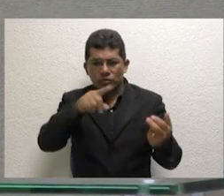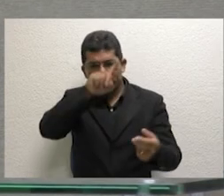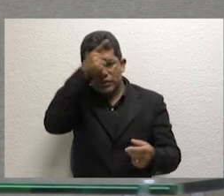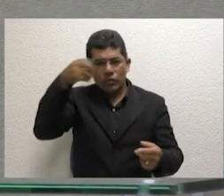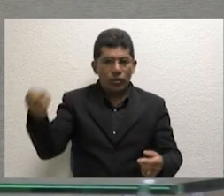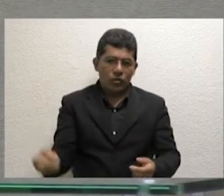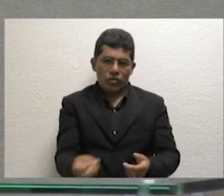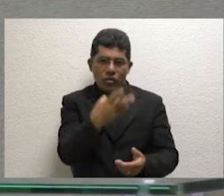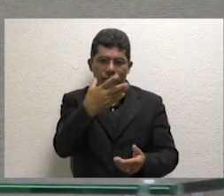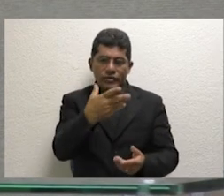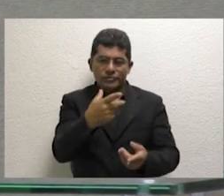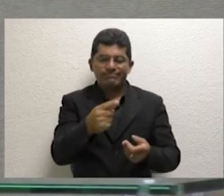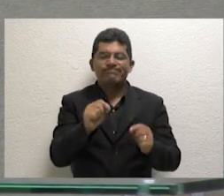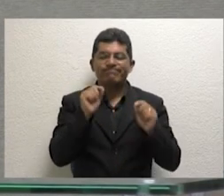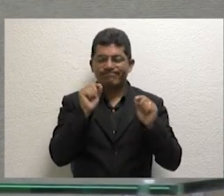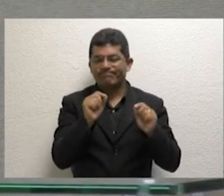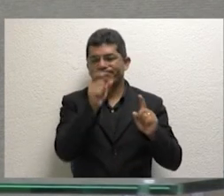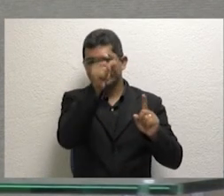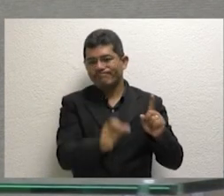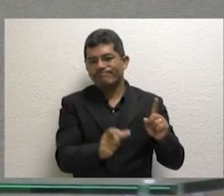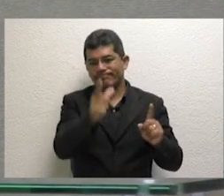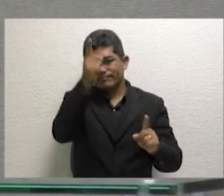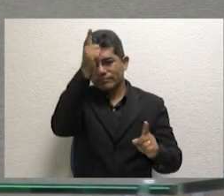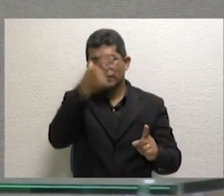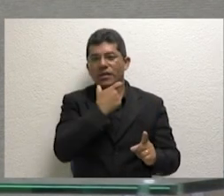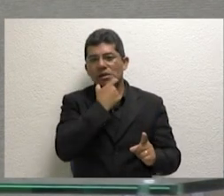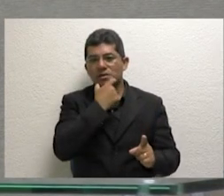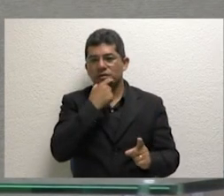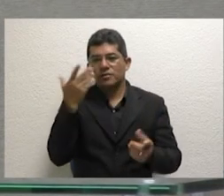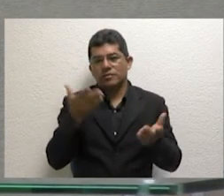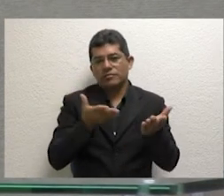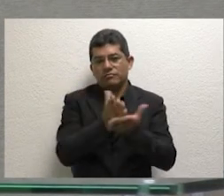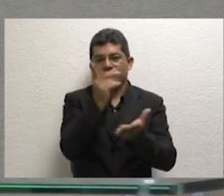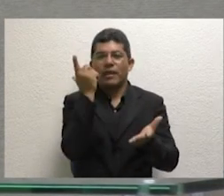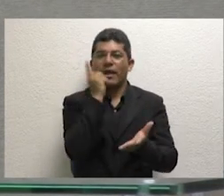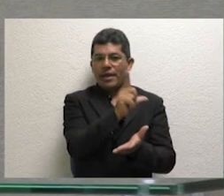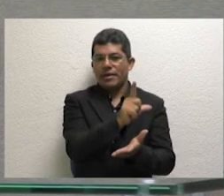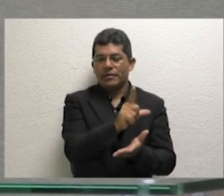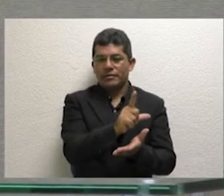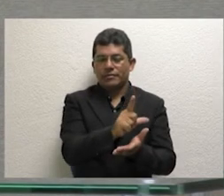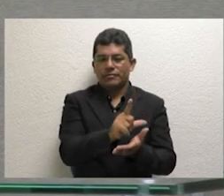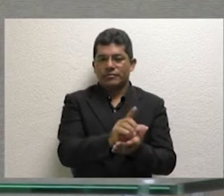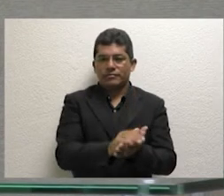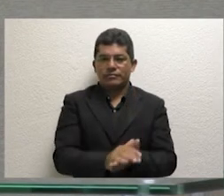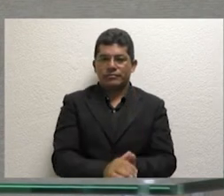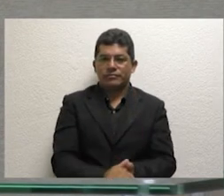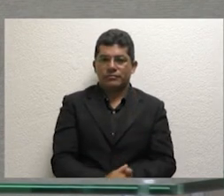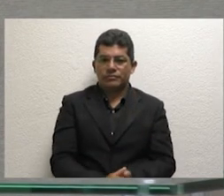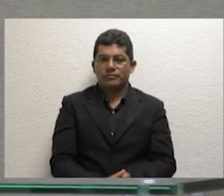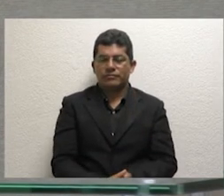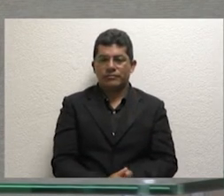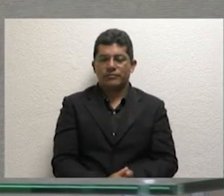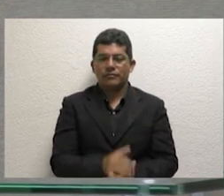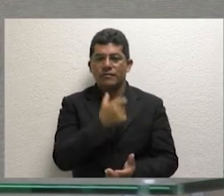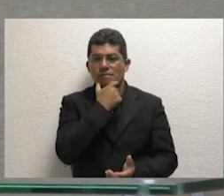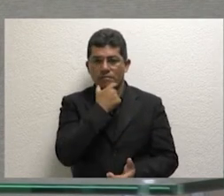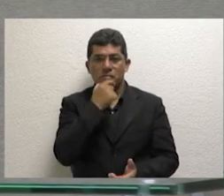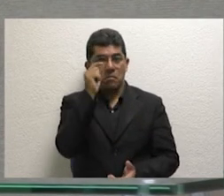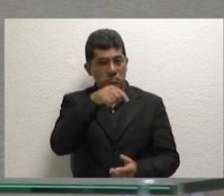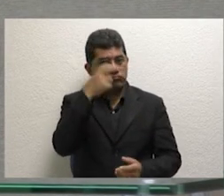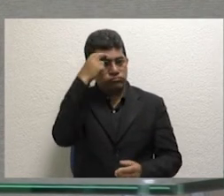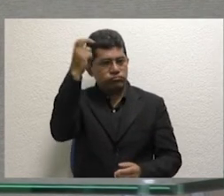exatamente onde os ingleses ganharam eu temo que nós não estejamos